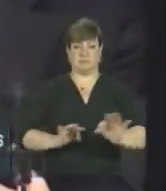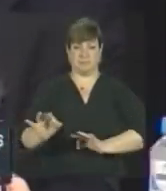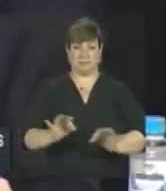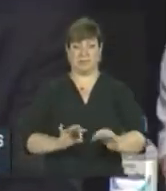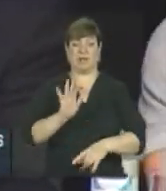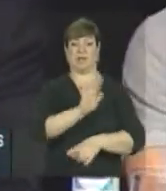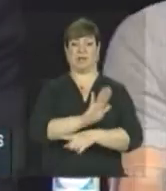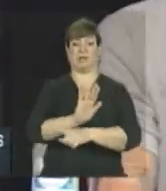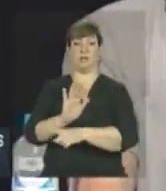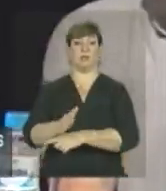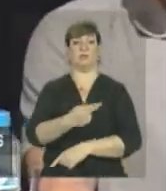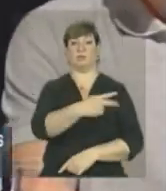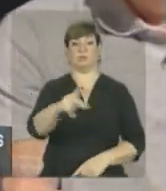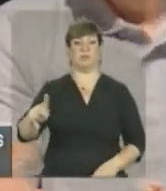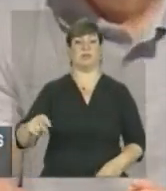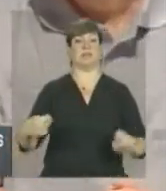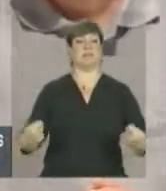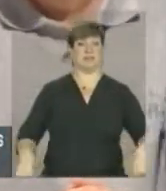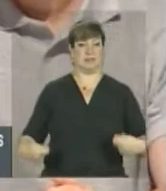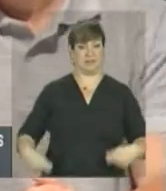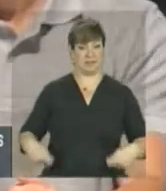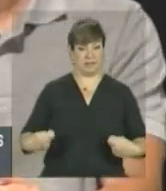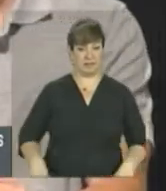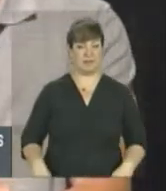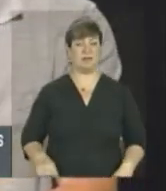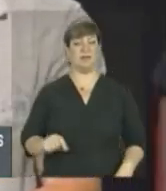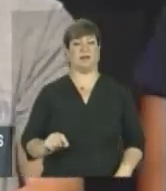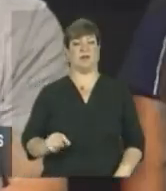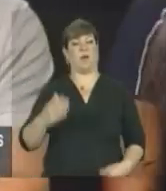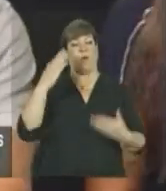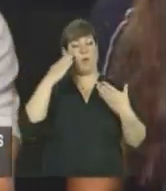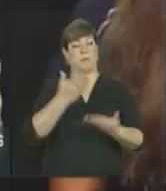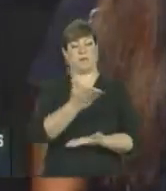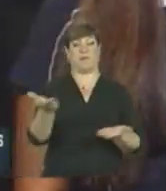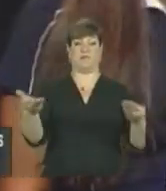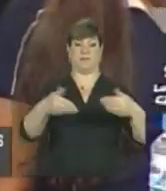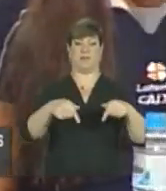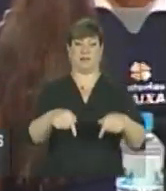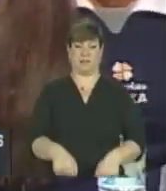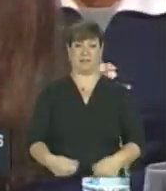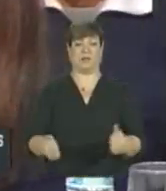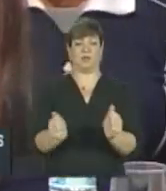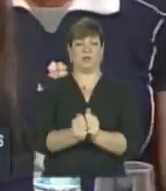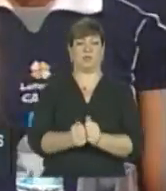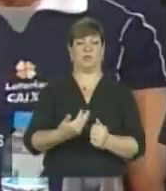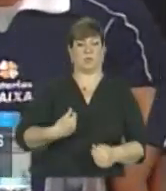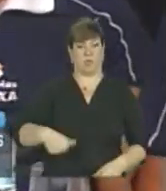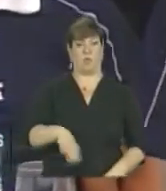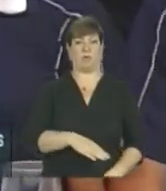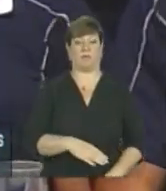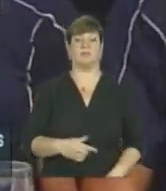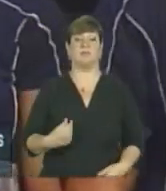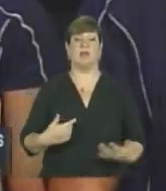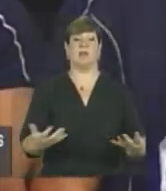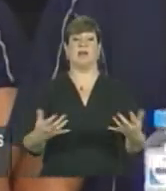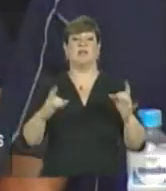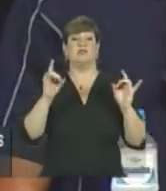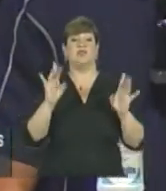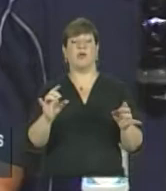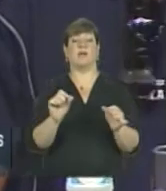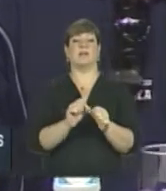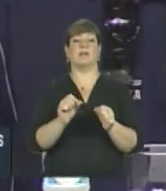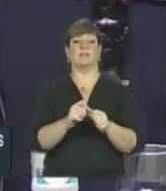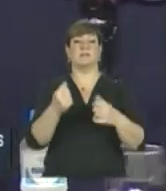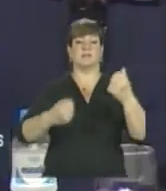atendendo às suas necessidades. Então, obrigado por comparecerem, por estar próximos a nós. E eu queria só fazer um balanço